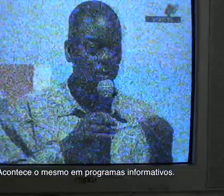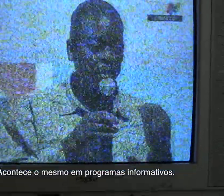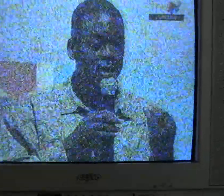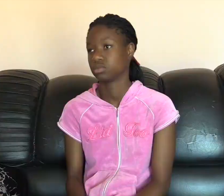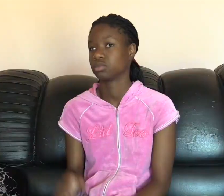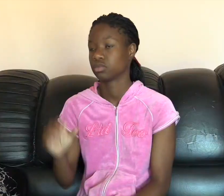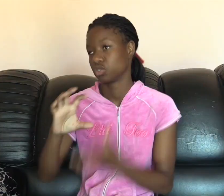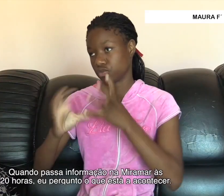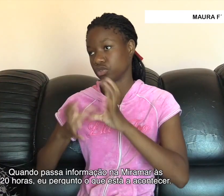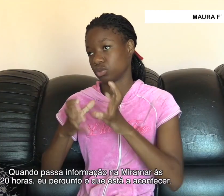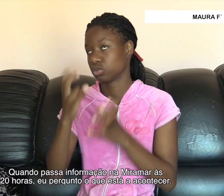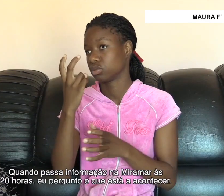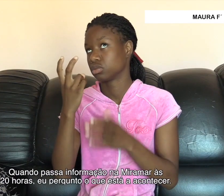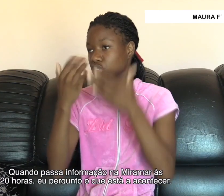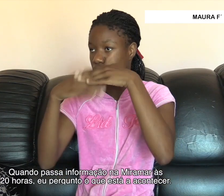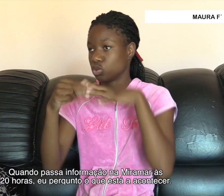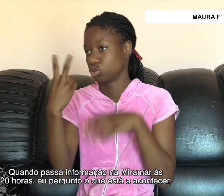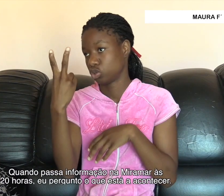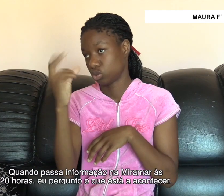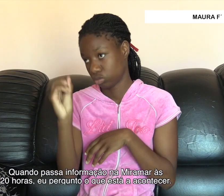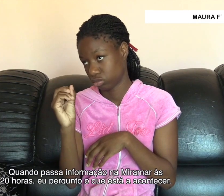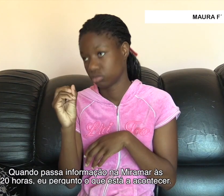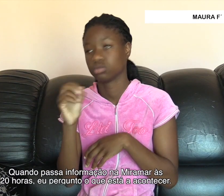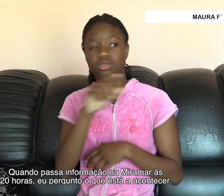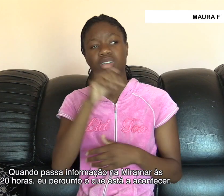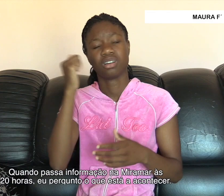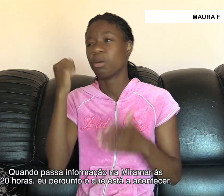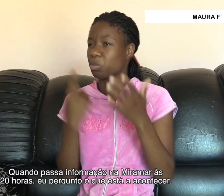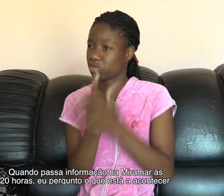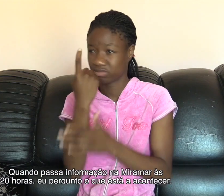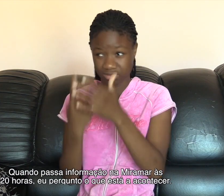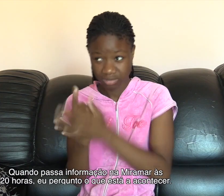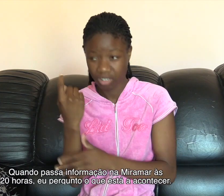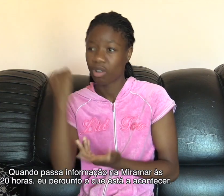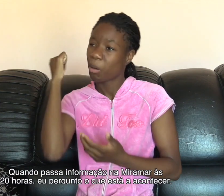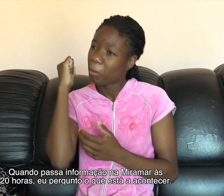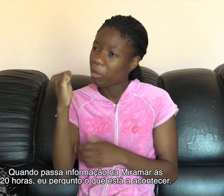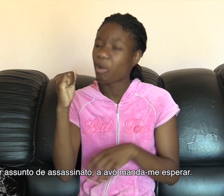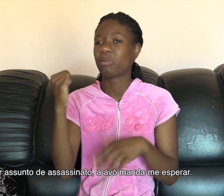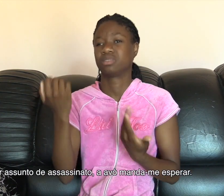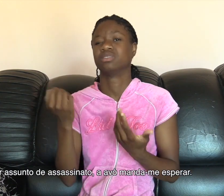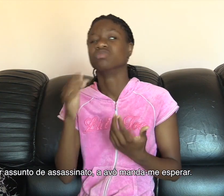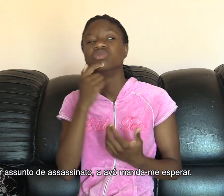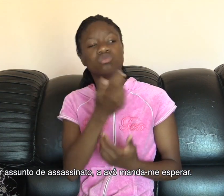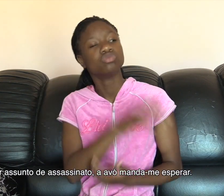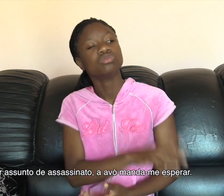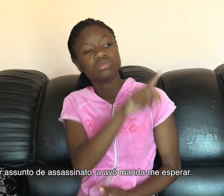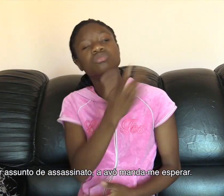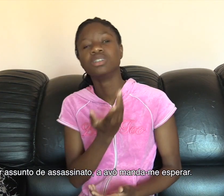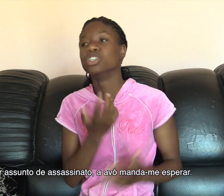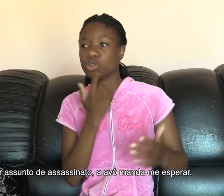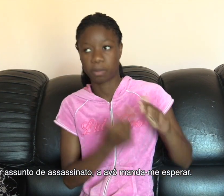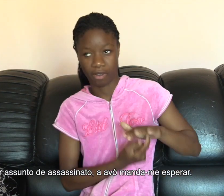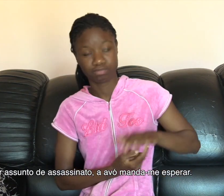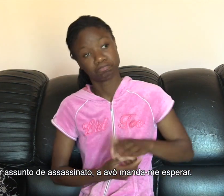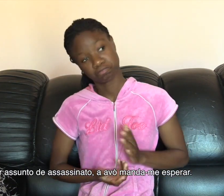informativos. Quando passa a informação na Miramar às 20 horas, eu pergunto o que está a acontecer. Se for assunto